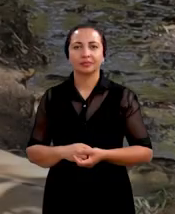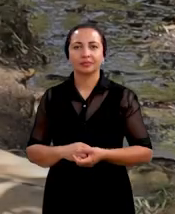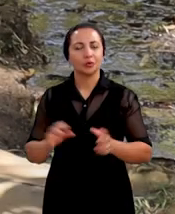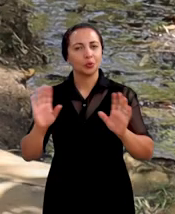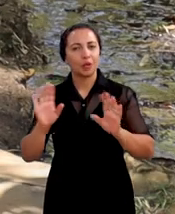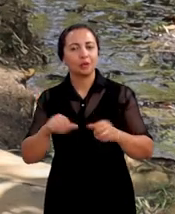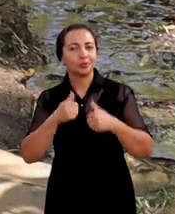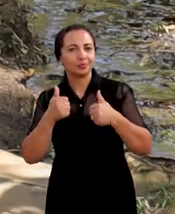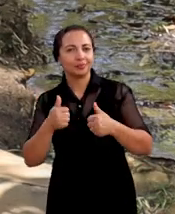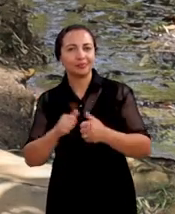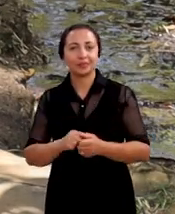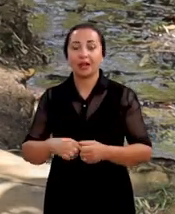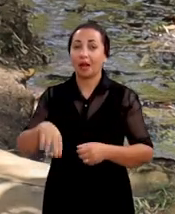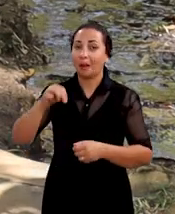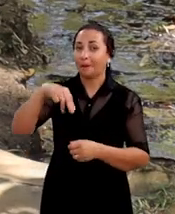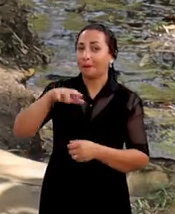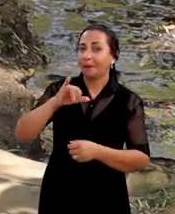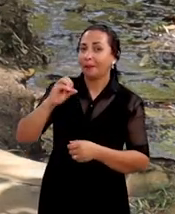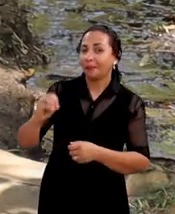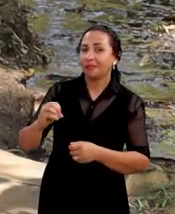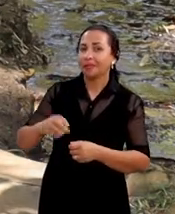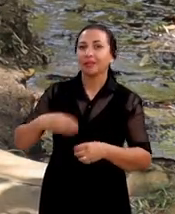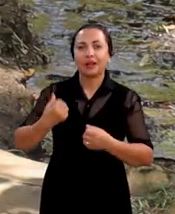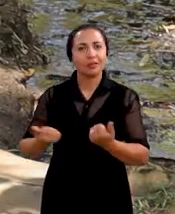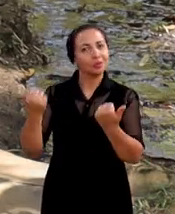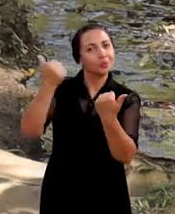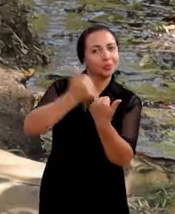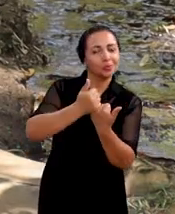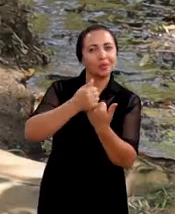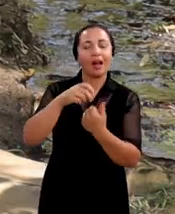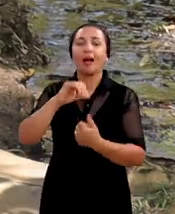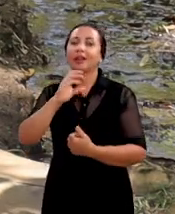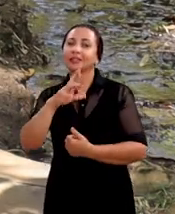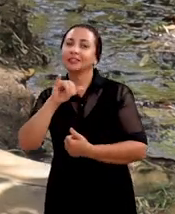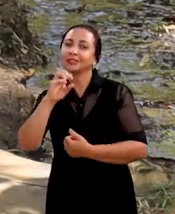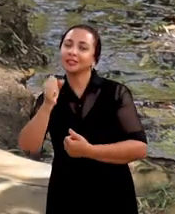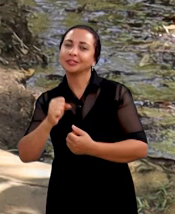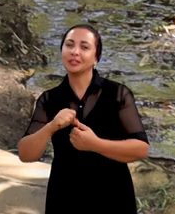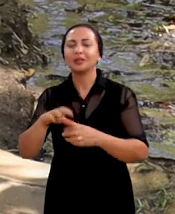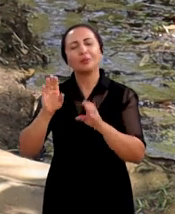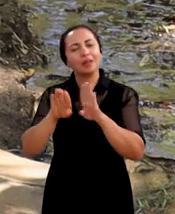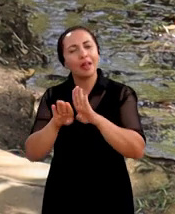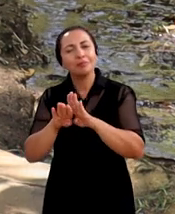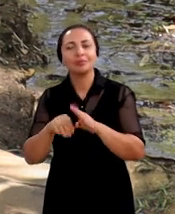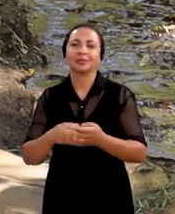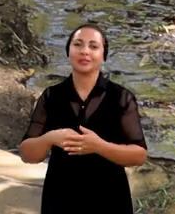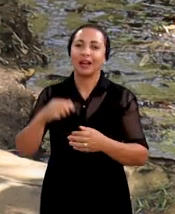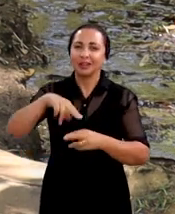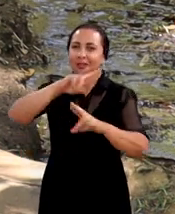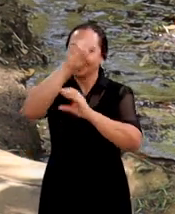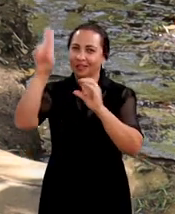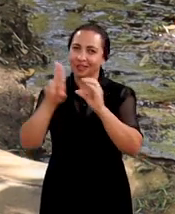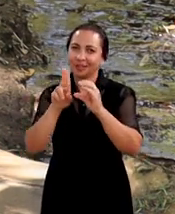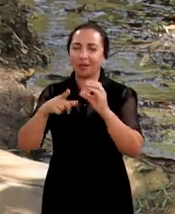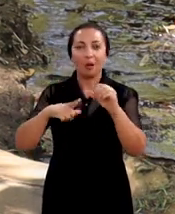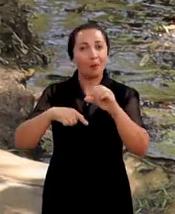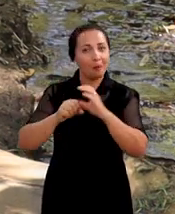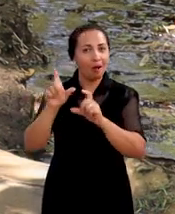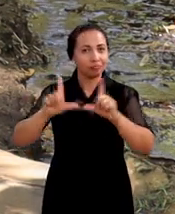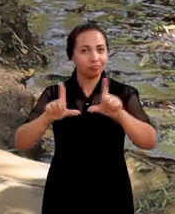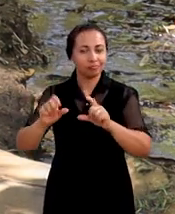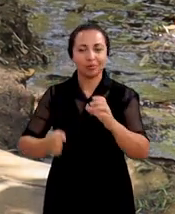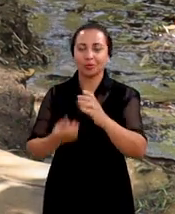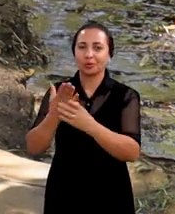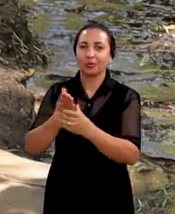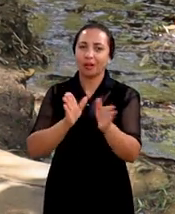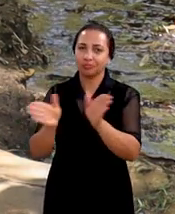Olá, tudo bem? Eu sou Mário Ribeiro e estou substituindo Cristiane Santana provisoramente aqui no Universiência, um programa que é fruto da